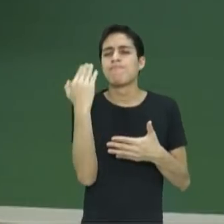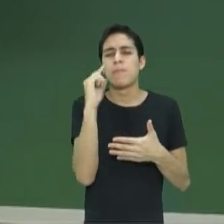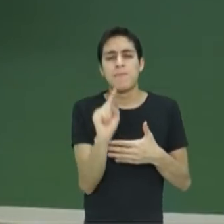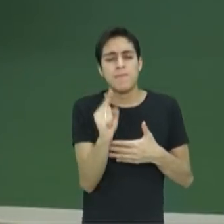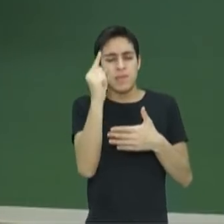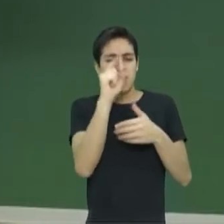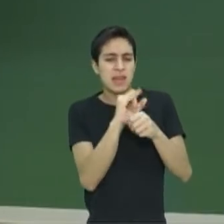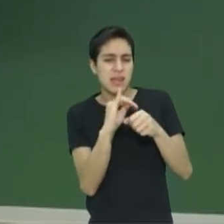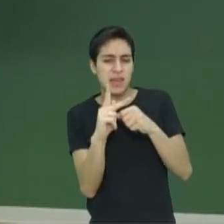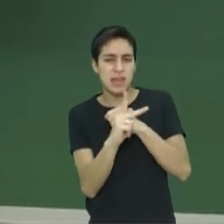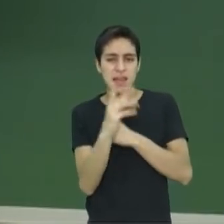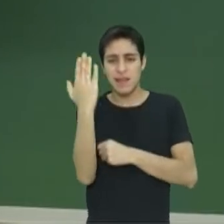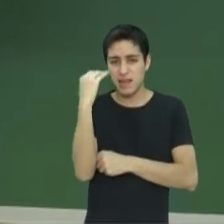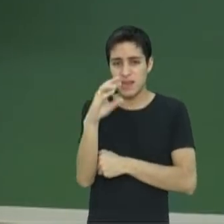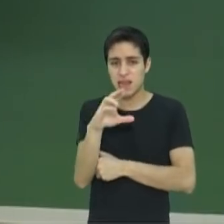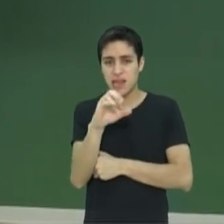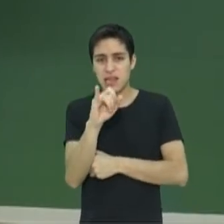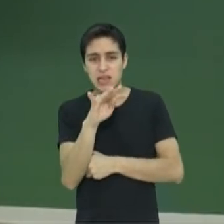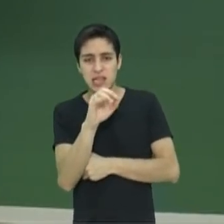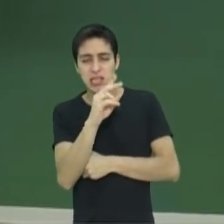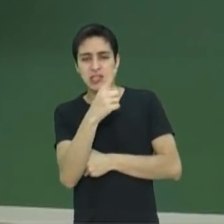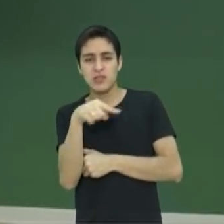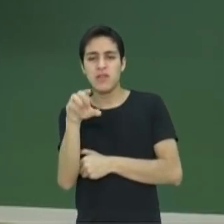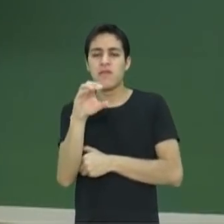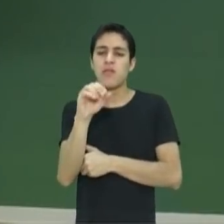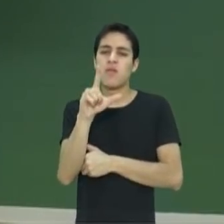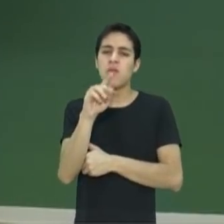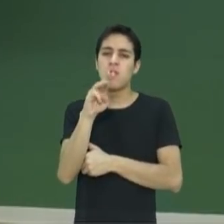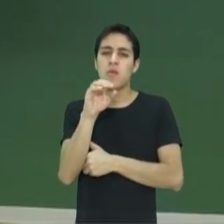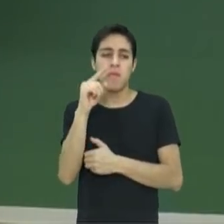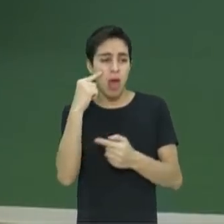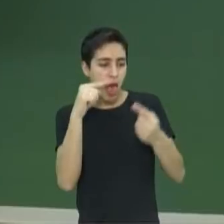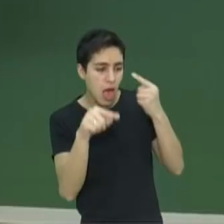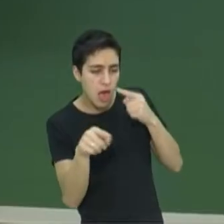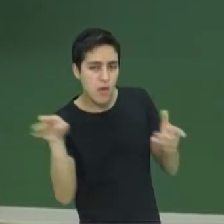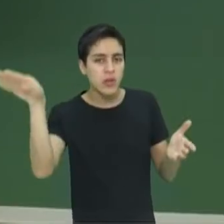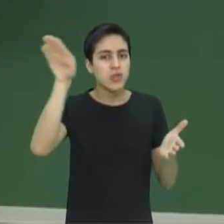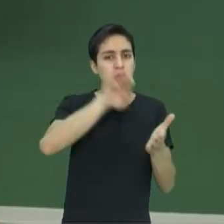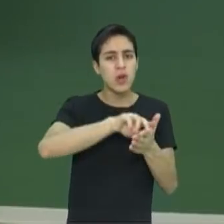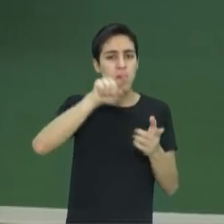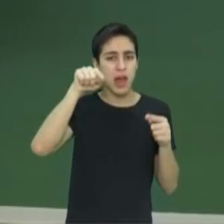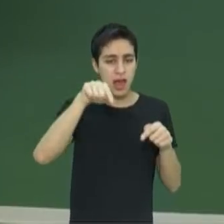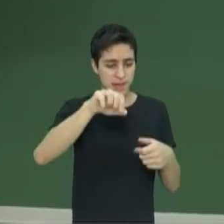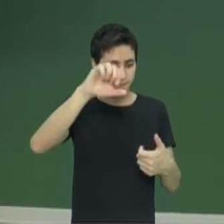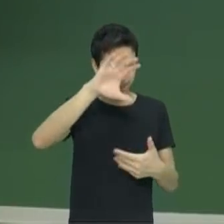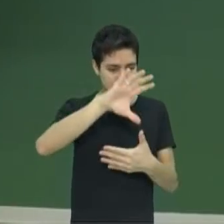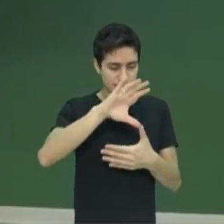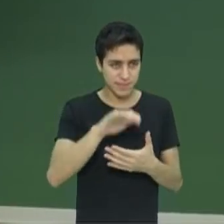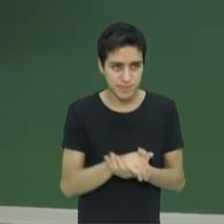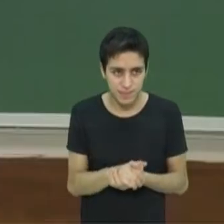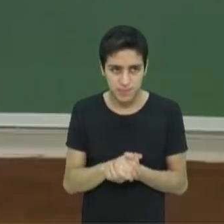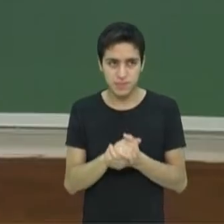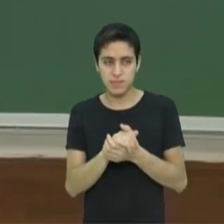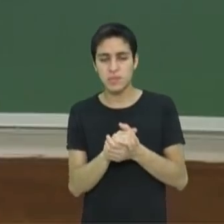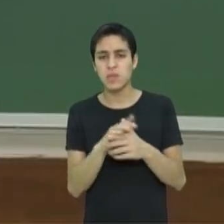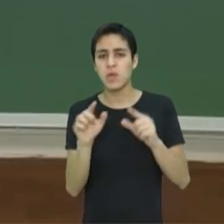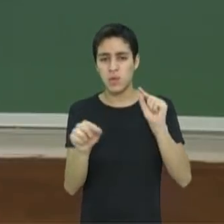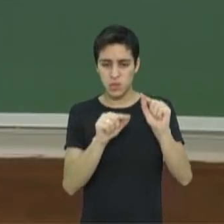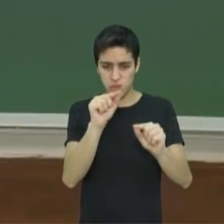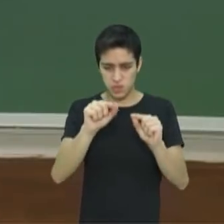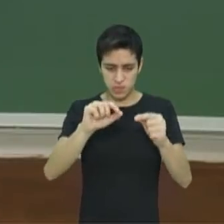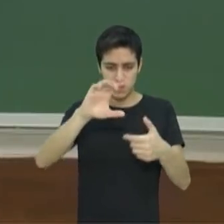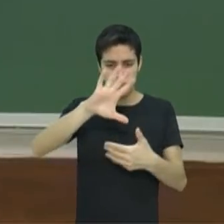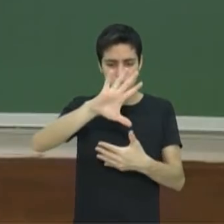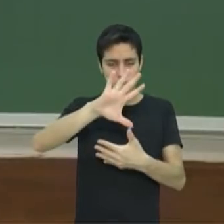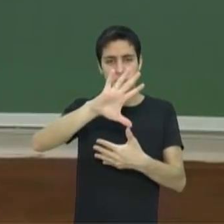que Cristóvão Colombo descobriu ao chegar à América. Tá? A sua porção ocidental, isso é, no mapa